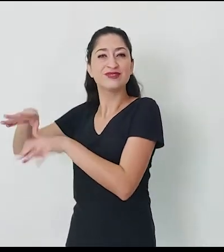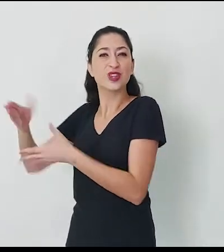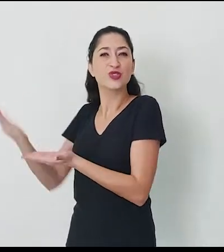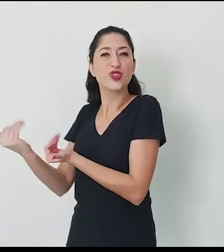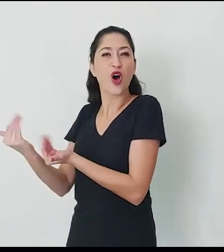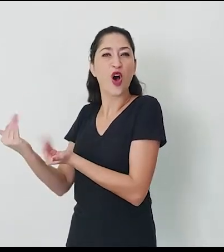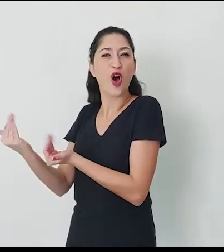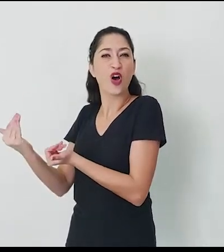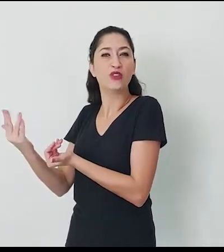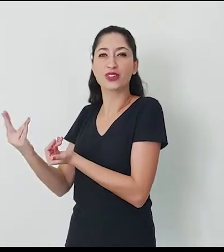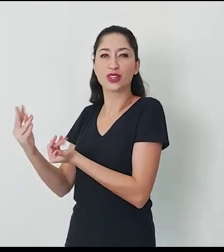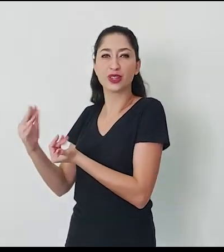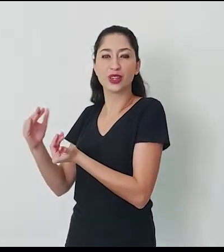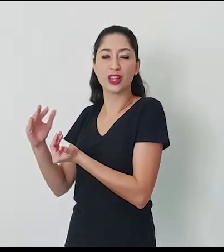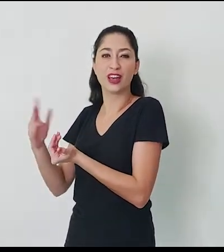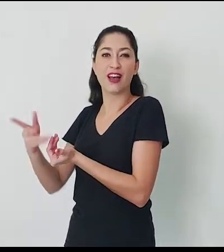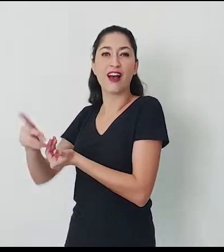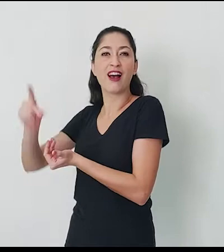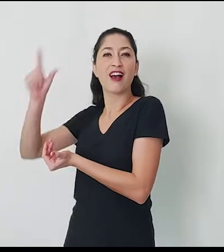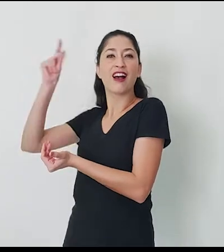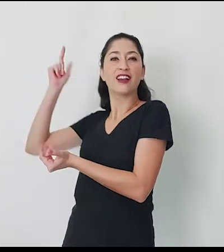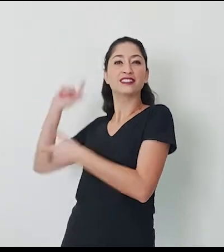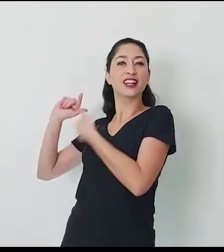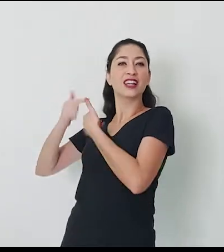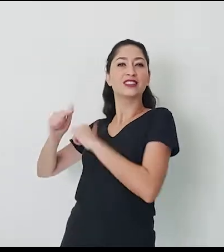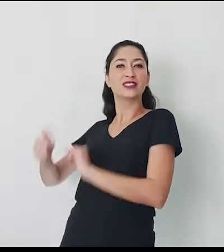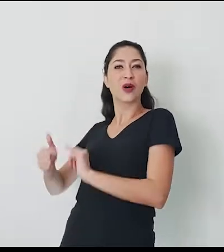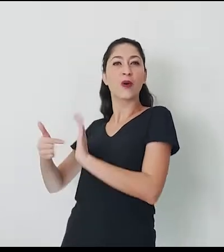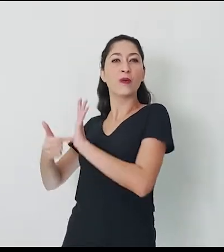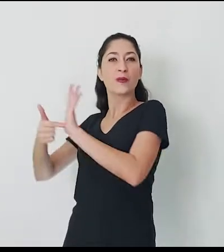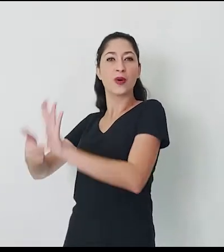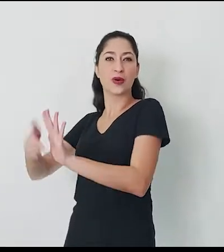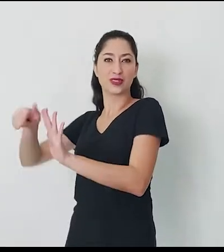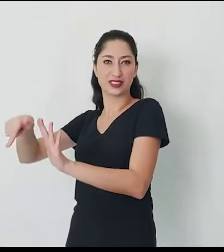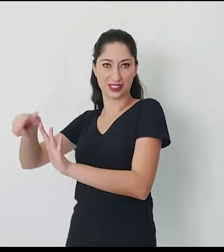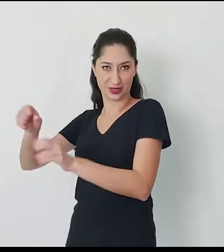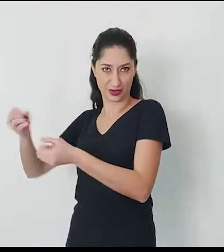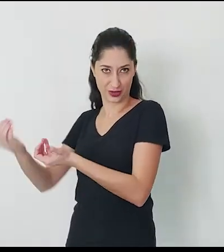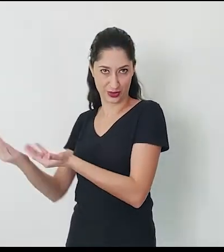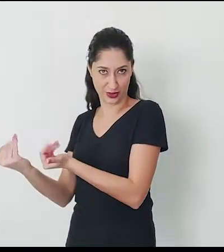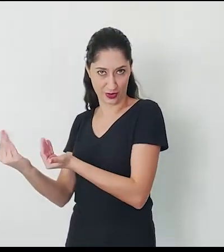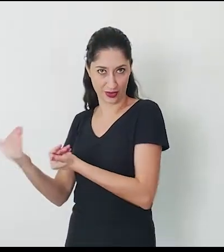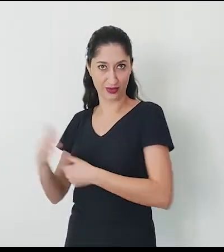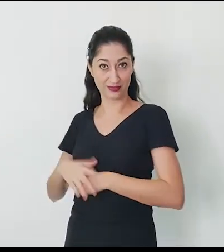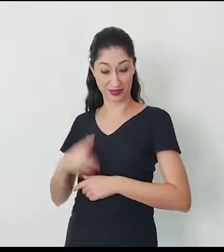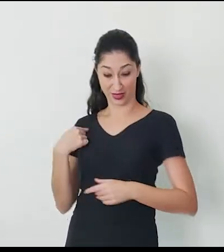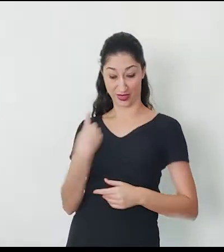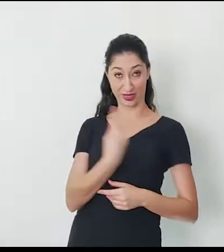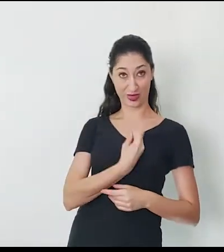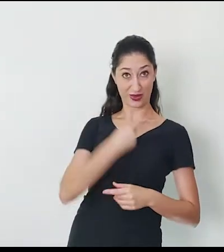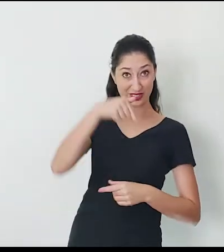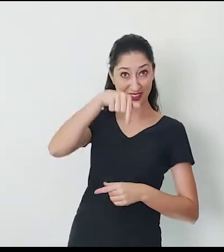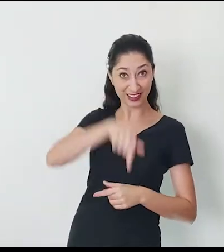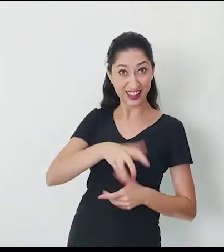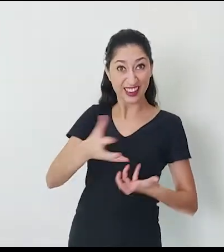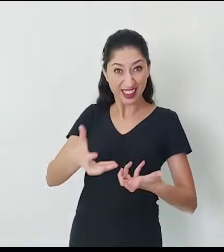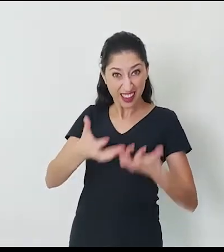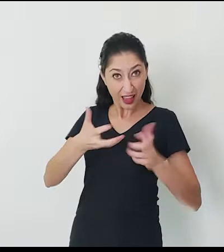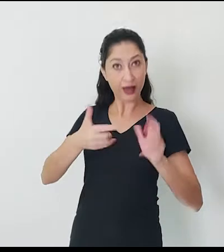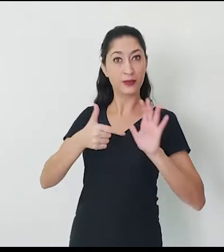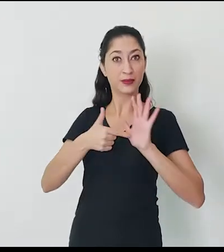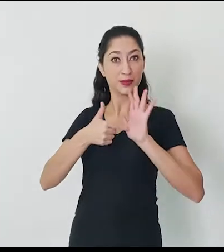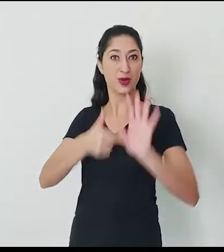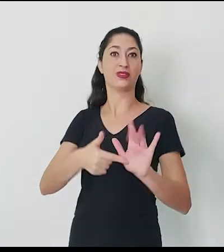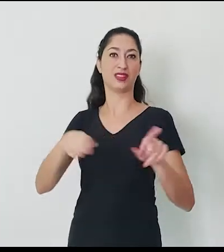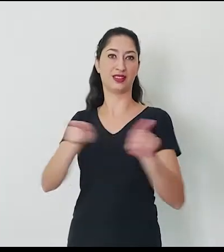ensinamentos. E nós somos a prova viva dessa tradição oral. Todo corpo preto, diaspórico,